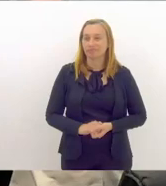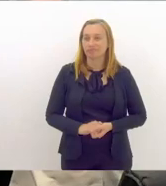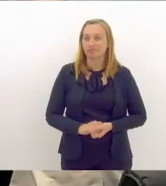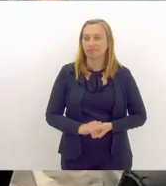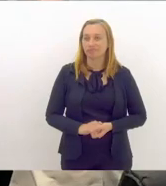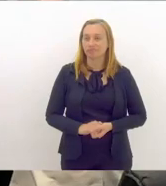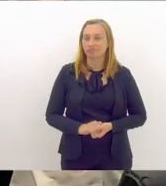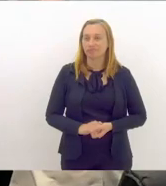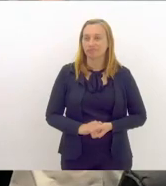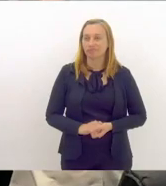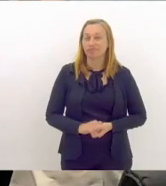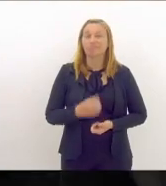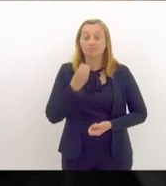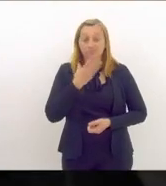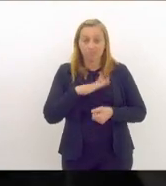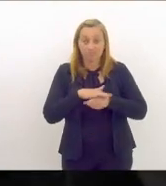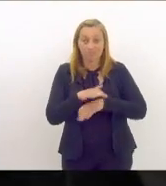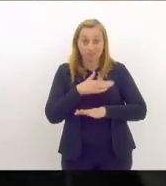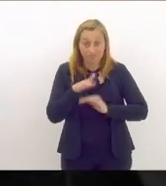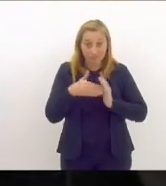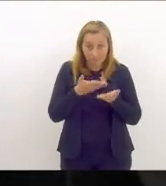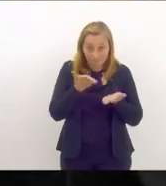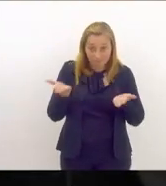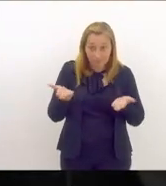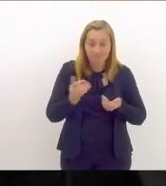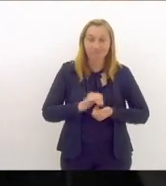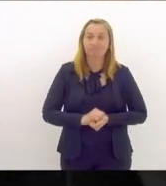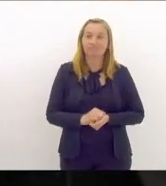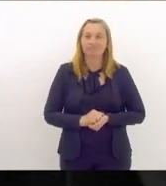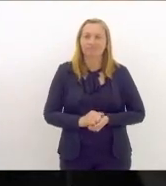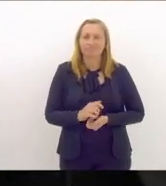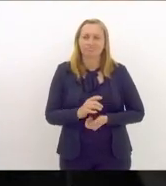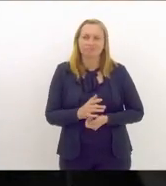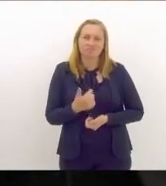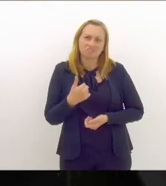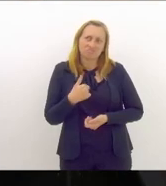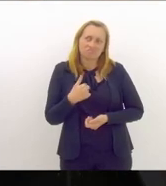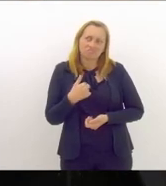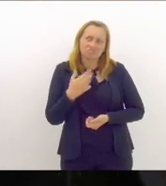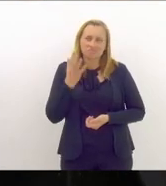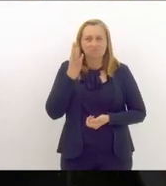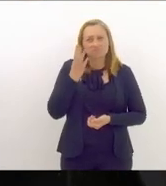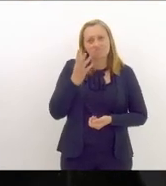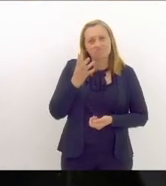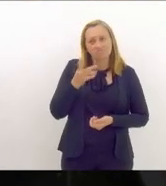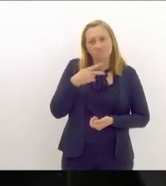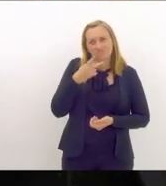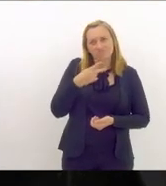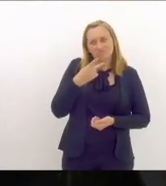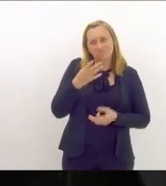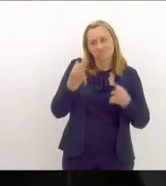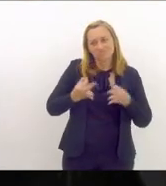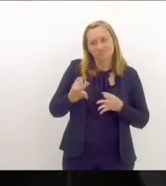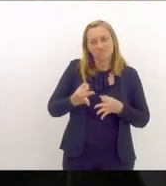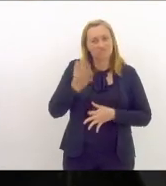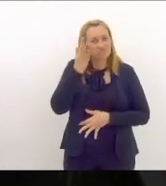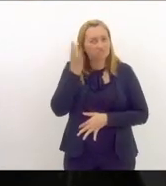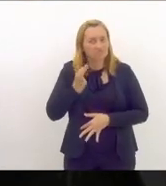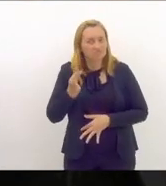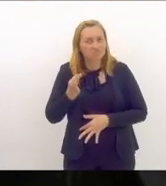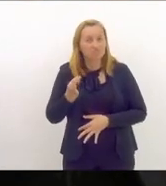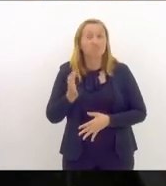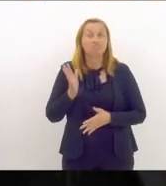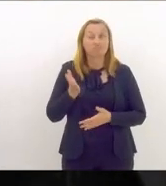noite. Ah, tá. Boa noite a todos e todas. Eu não sou daquelas melhores pessoas para discursar, né? Das vezes que eu